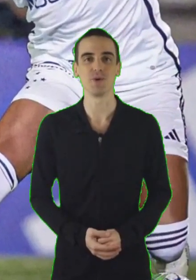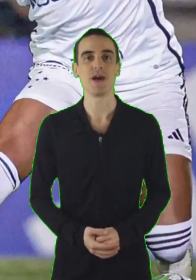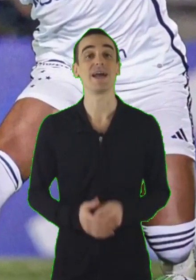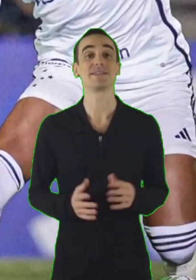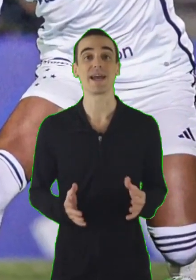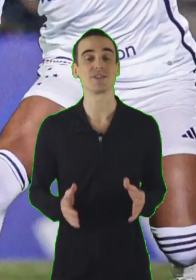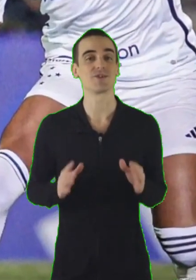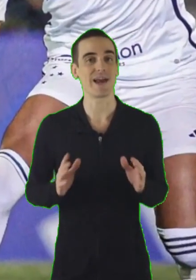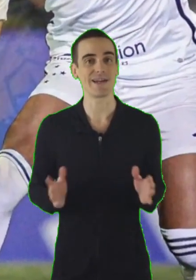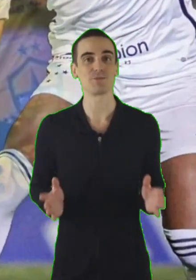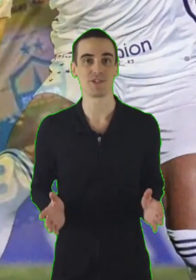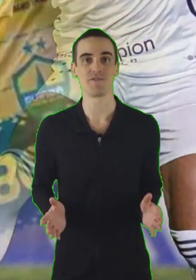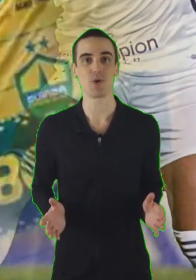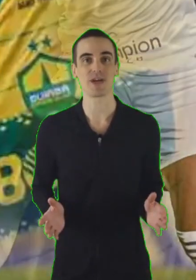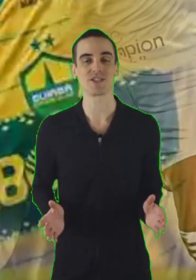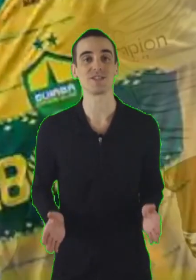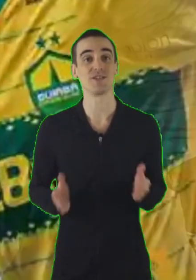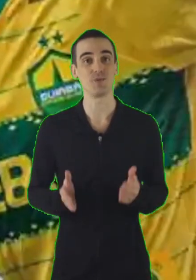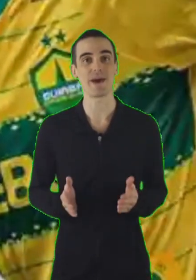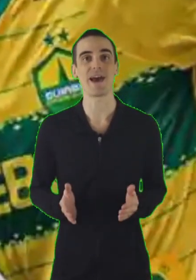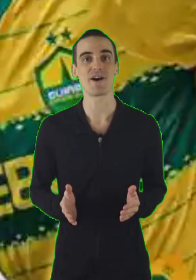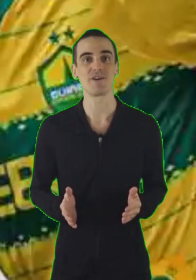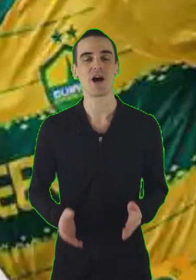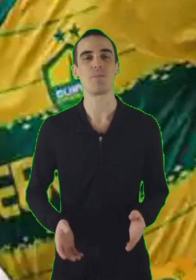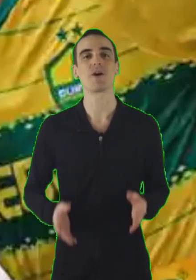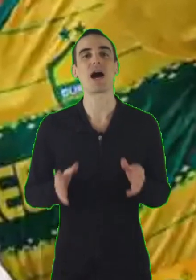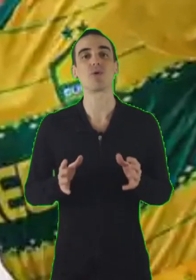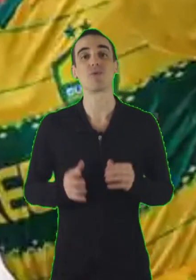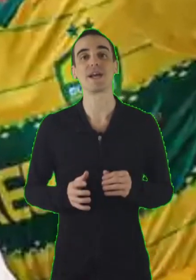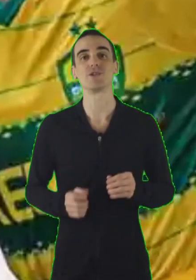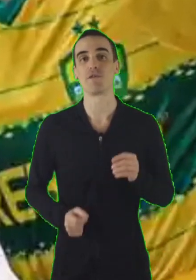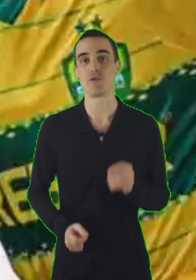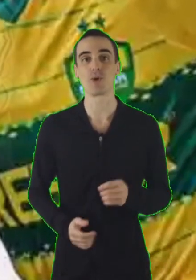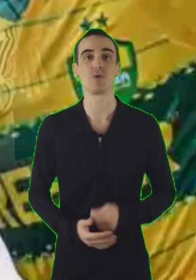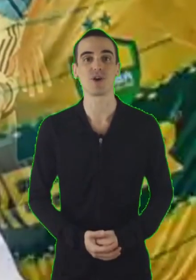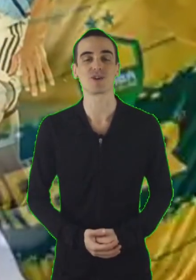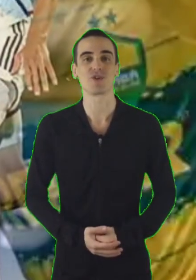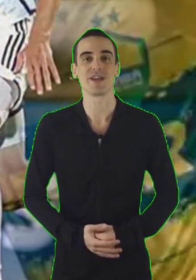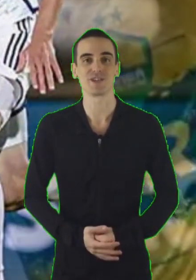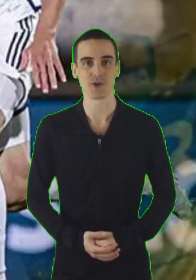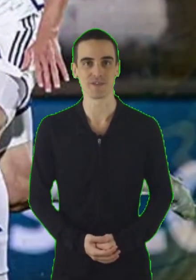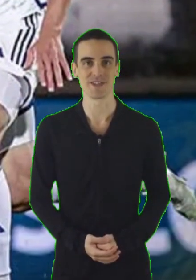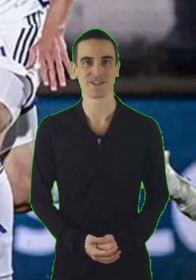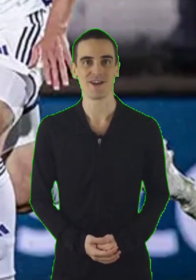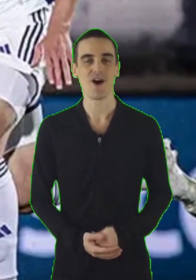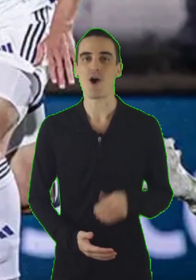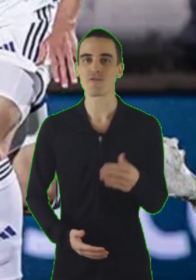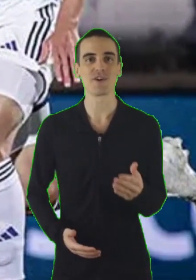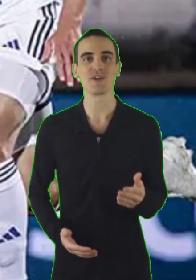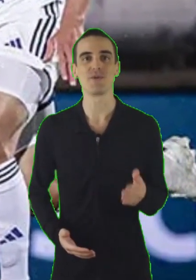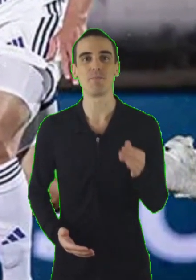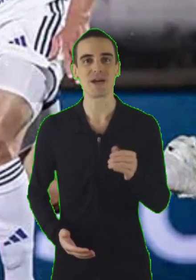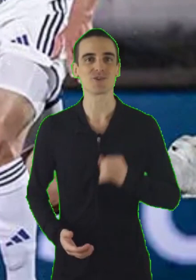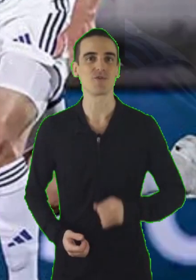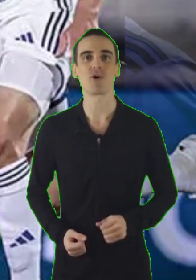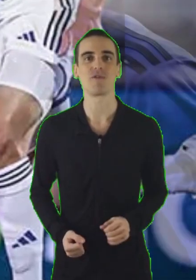desfalques por suspensão: Matheus Jussa, Bruno Rodrigues e Fernando Henrique. Para a vaga de Jussa, Felipe Machado é o favorito a ocupar posição no meio